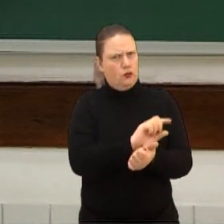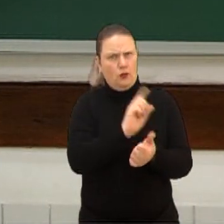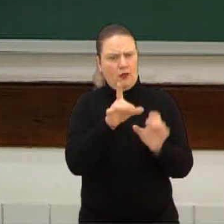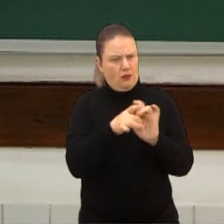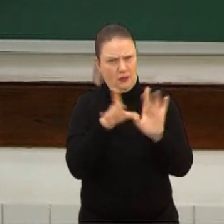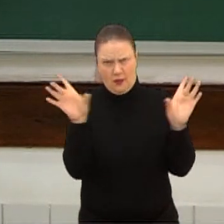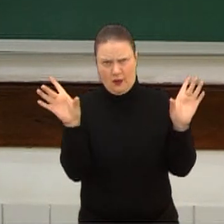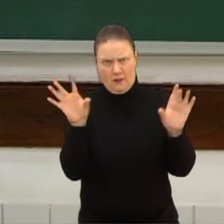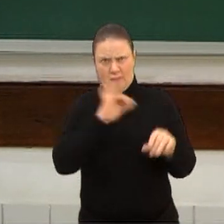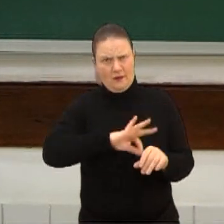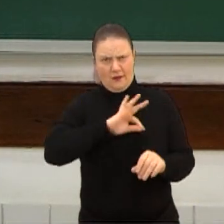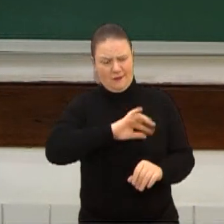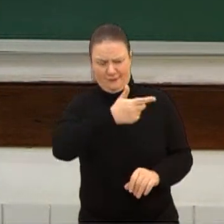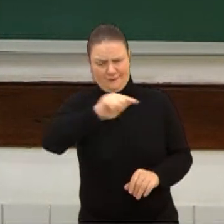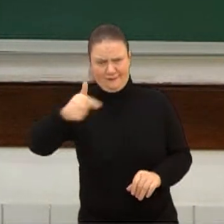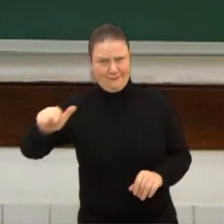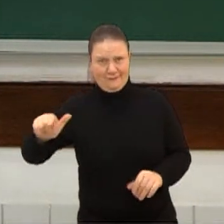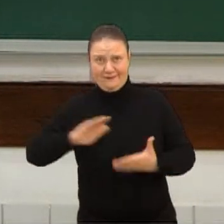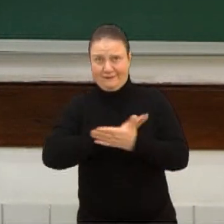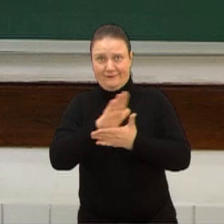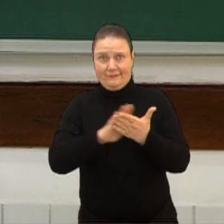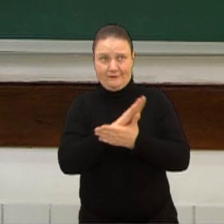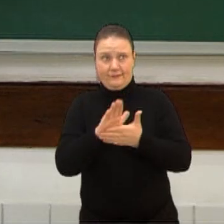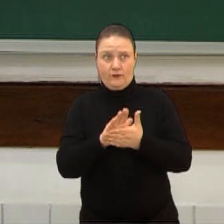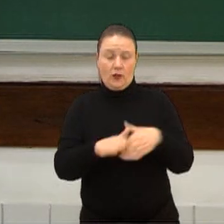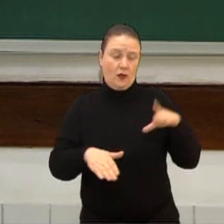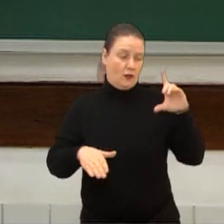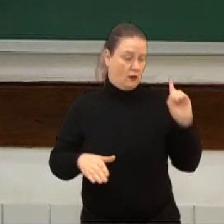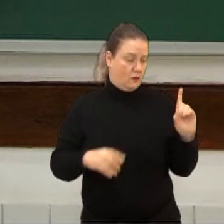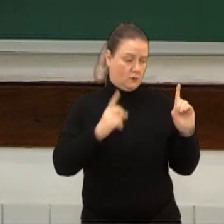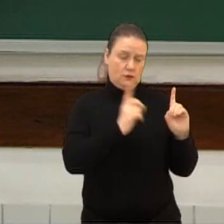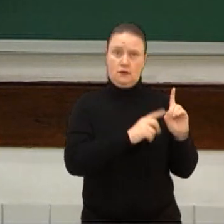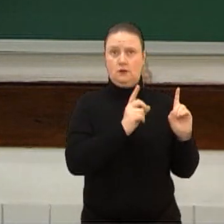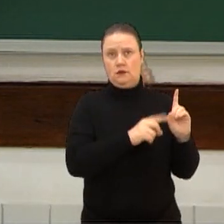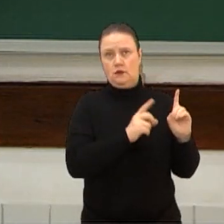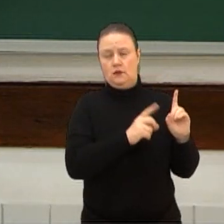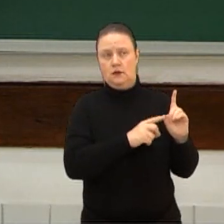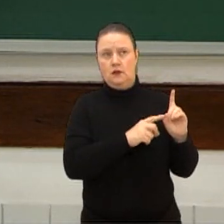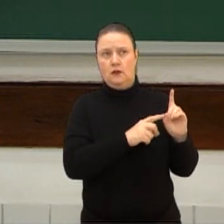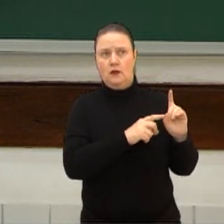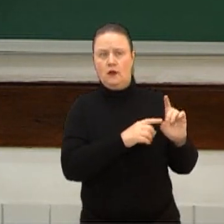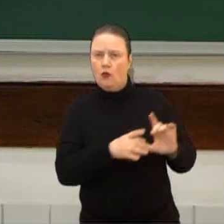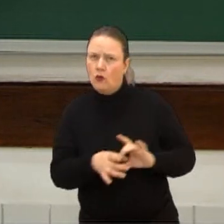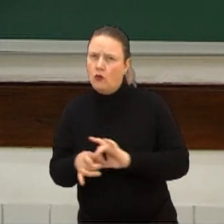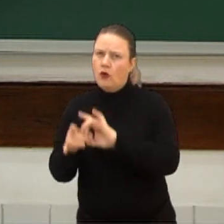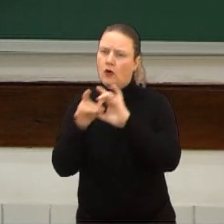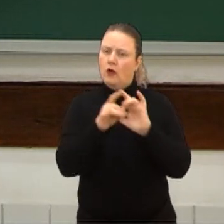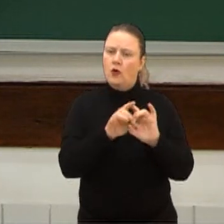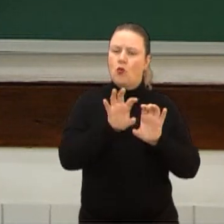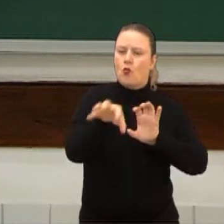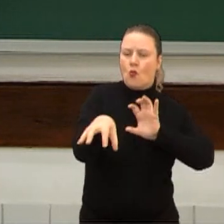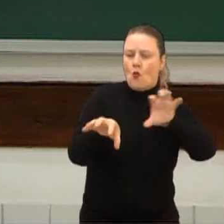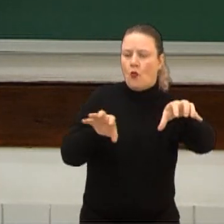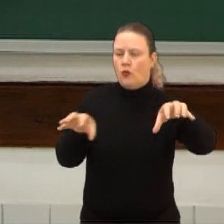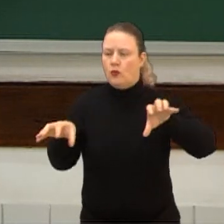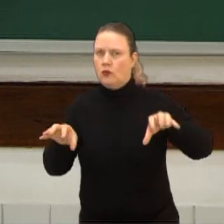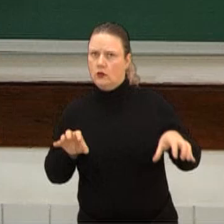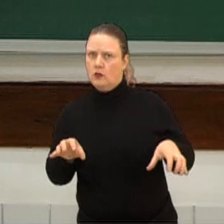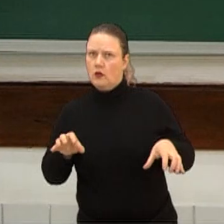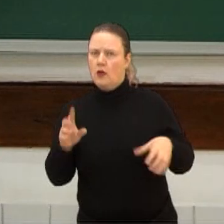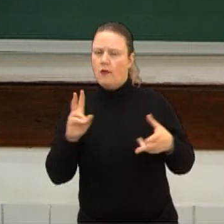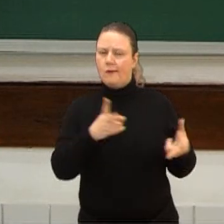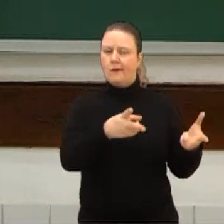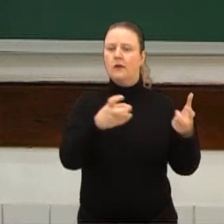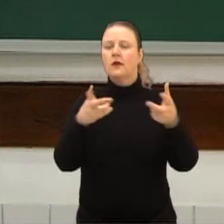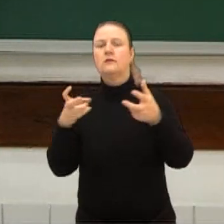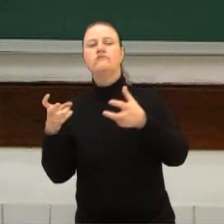menos assalariado. E na letra D, os laços coloniais são brandos e, infelizmente, as colônias perceberam a riqueza